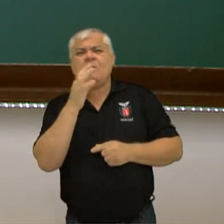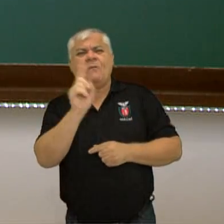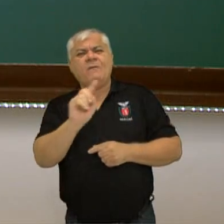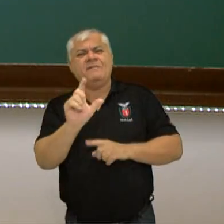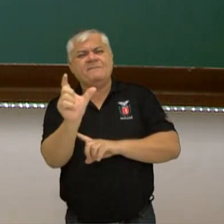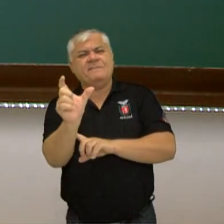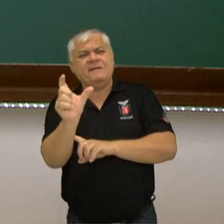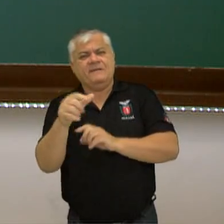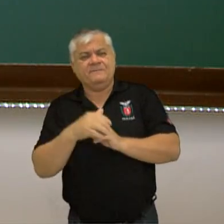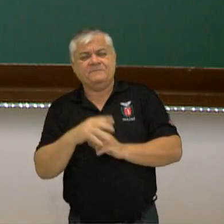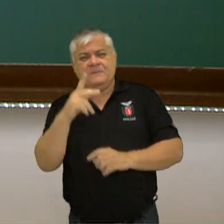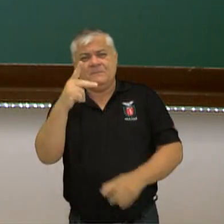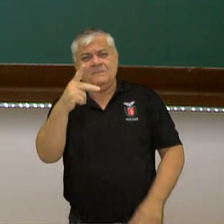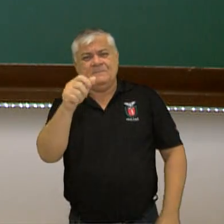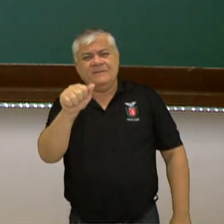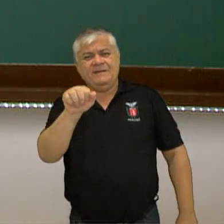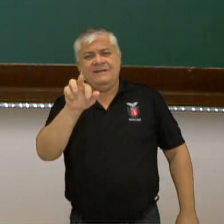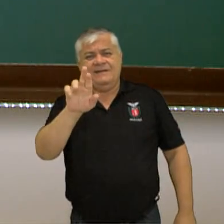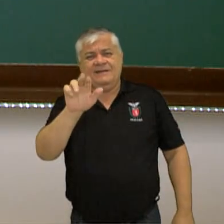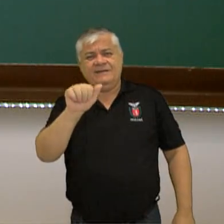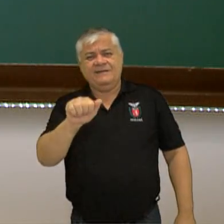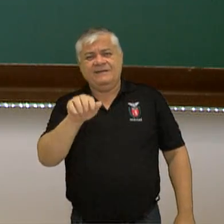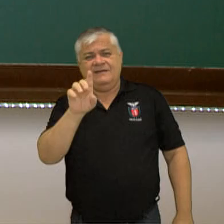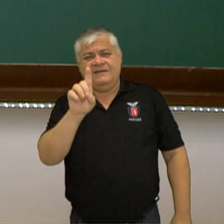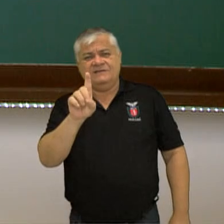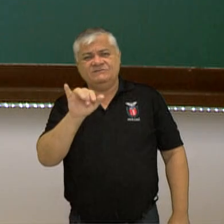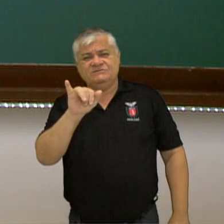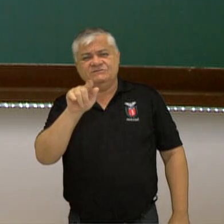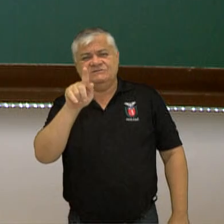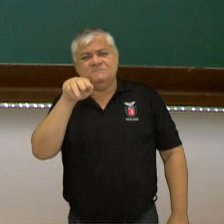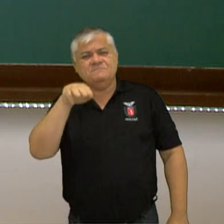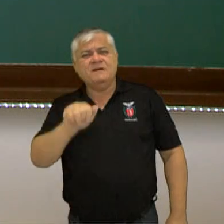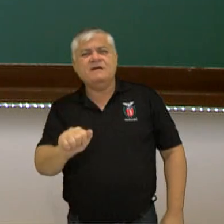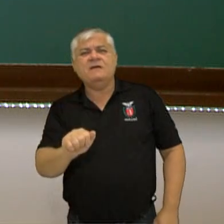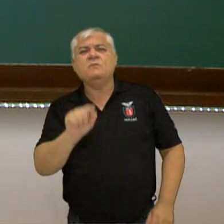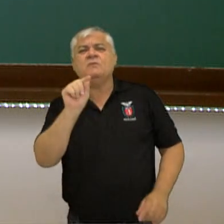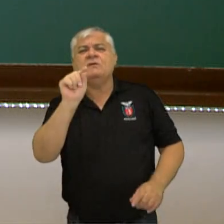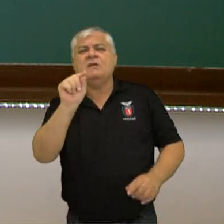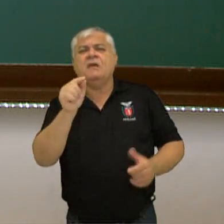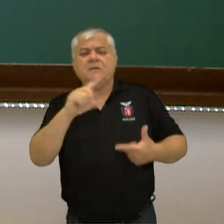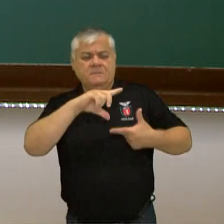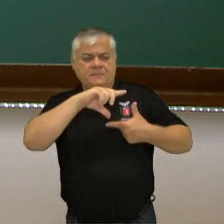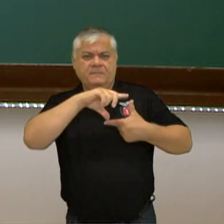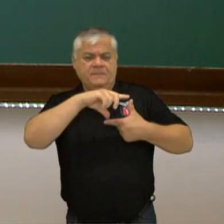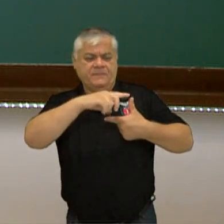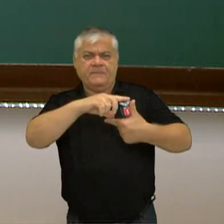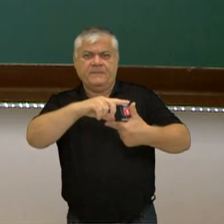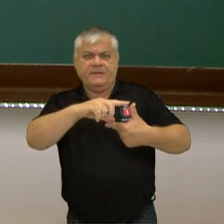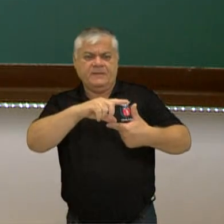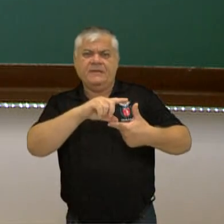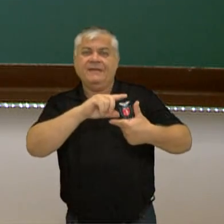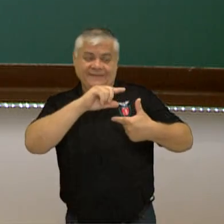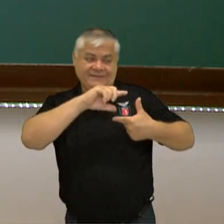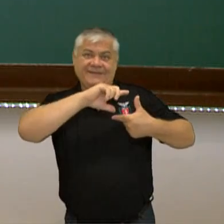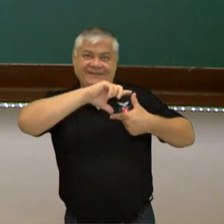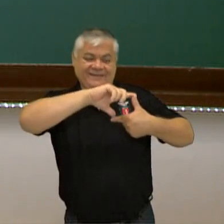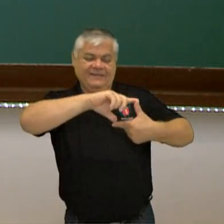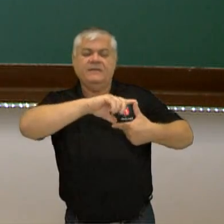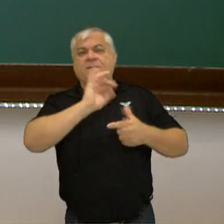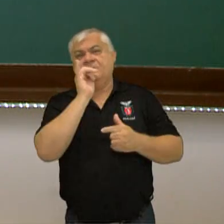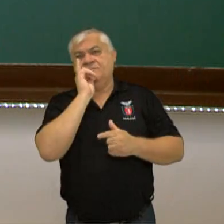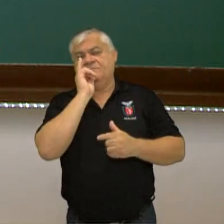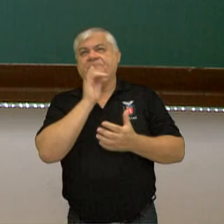sentido. Paradigma. Mas o que é um paradigma? Paradigma é quando